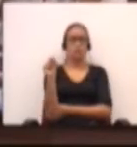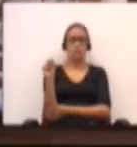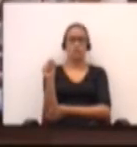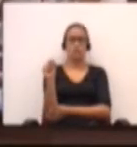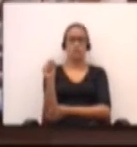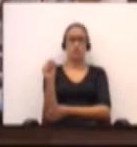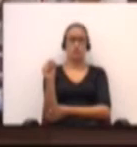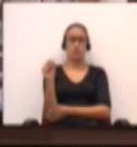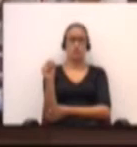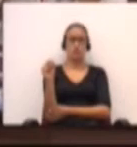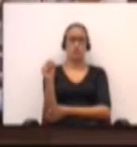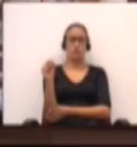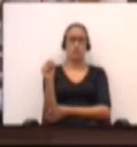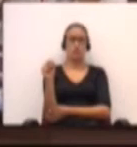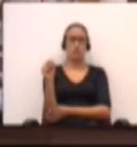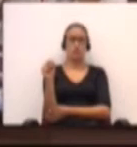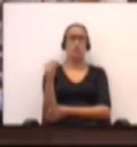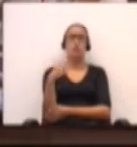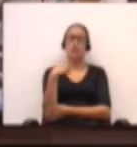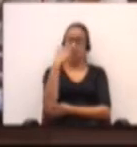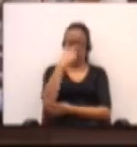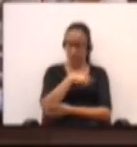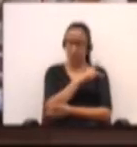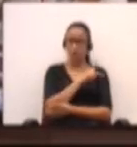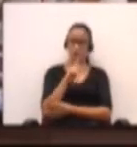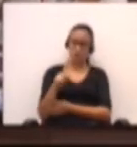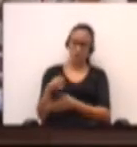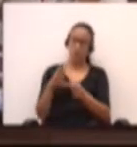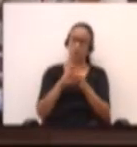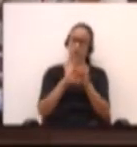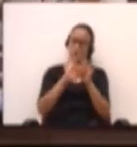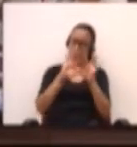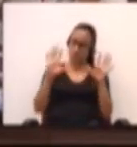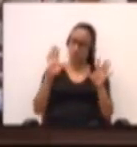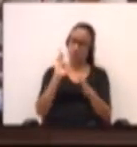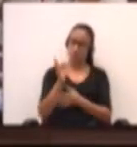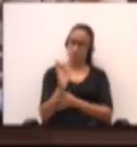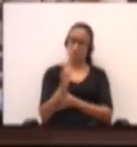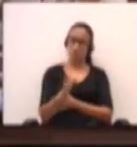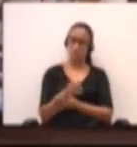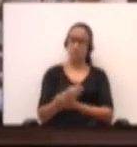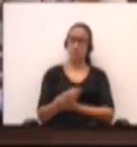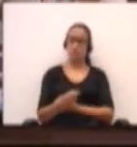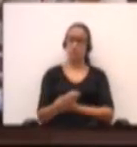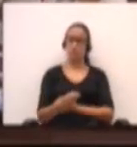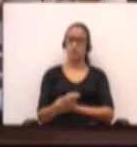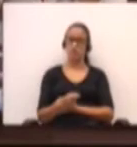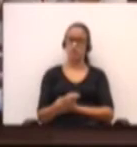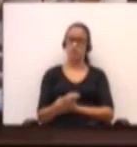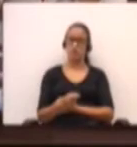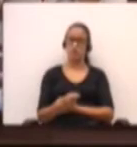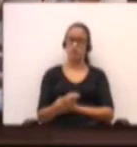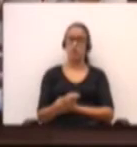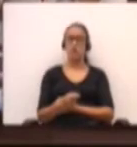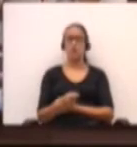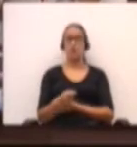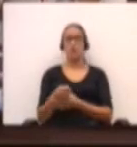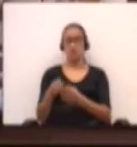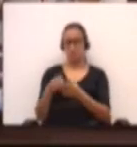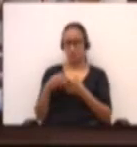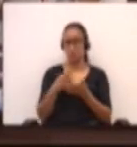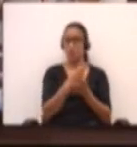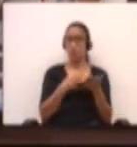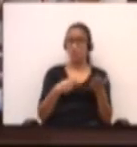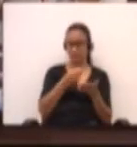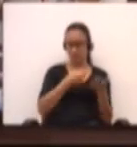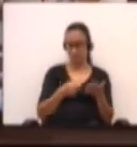Essa presidência deliberará sobre os trabalhos Estou fazendo um requerimento no sentido de pedir para a Comissão de Saúde